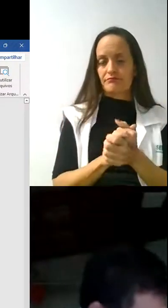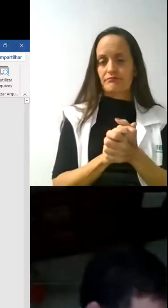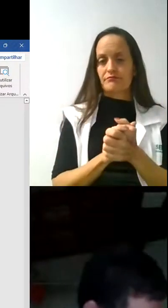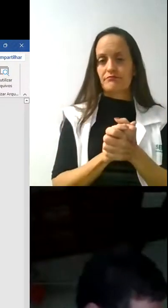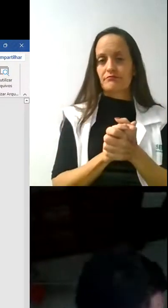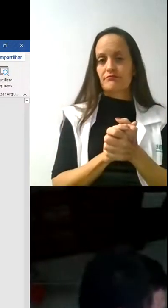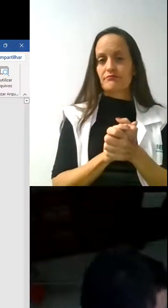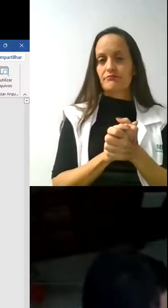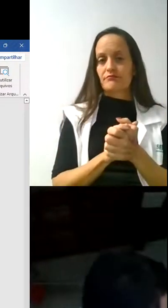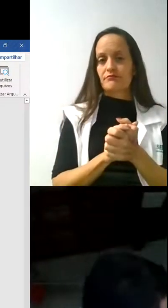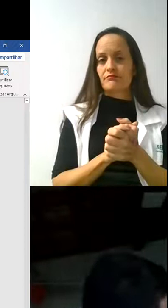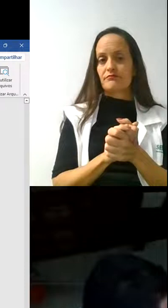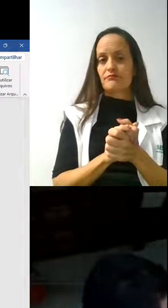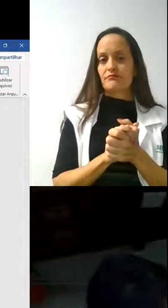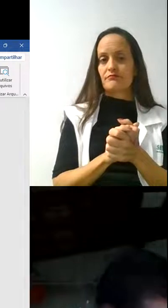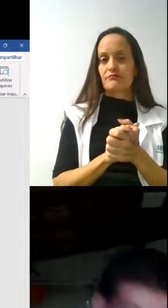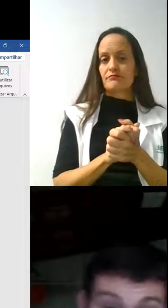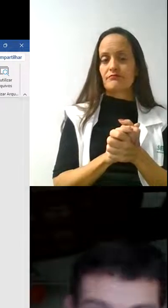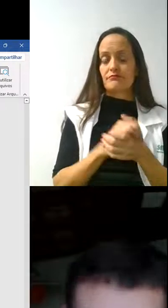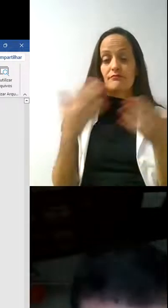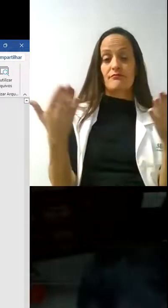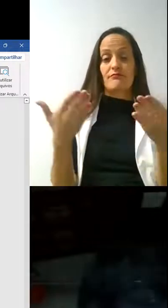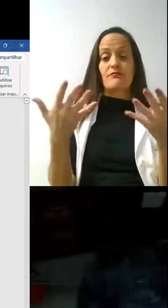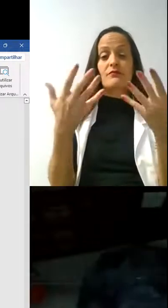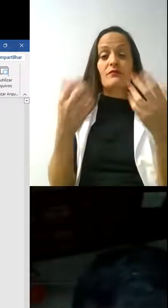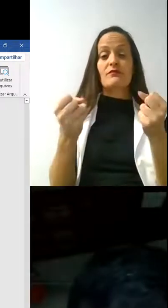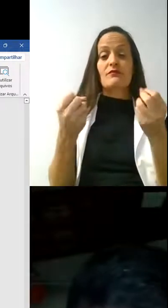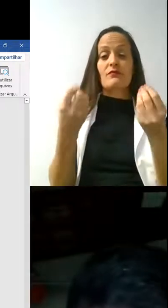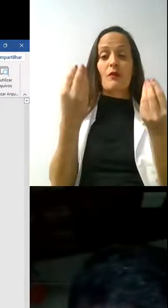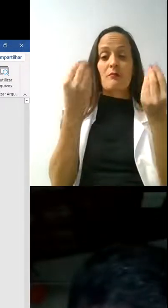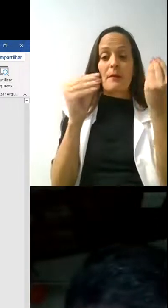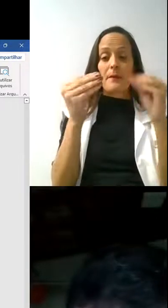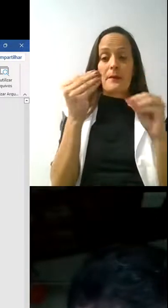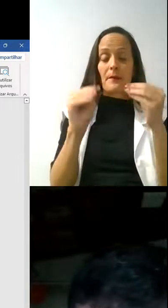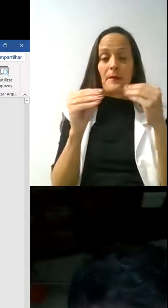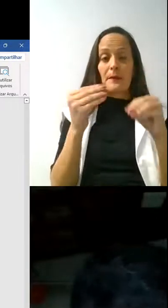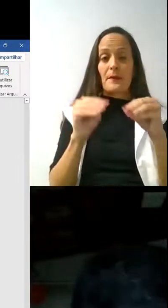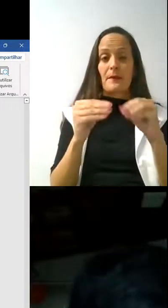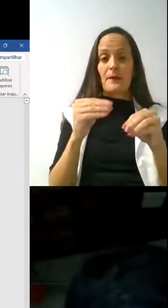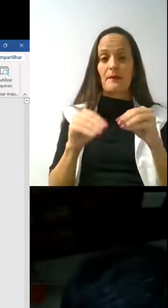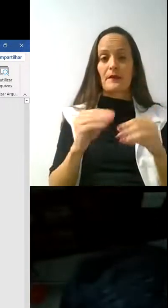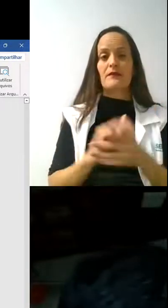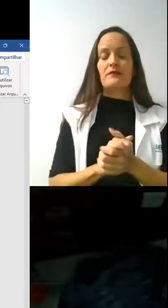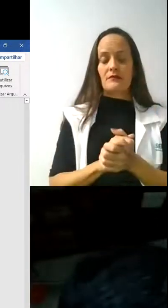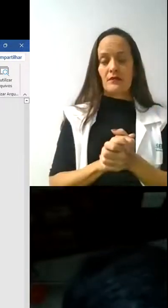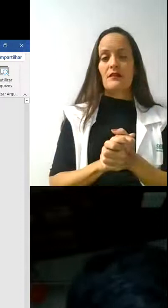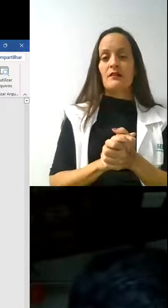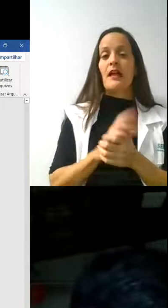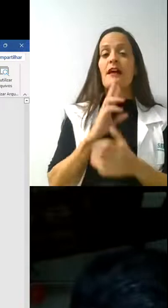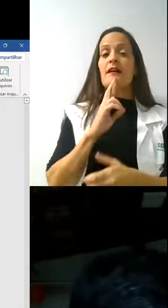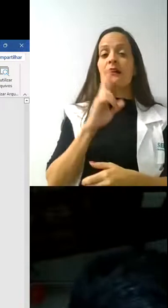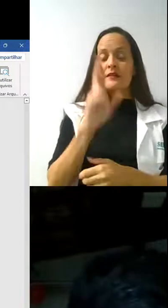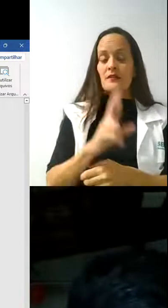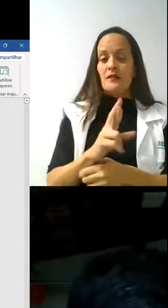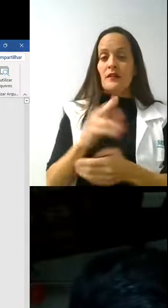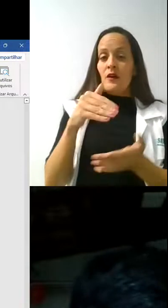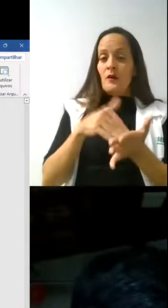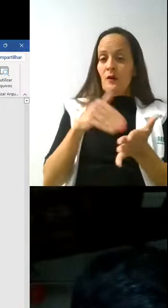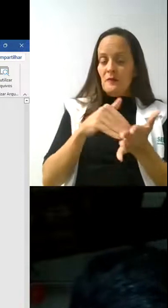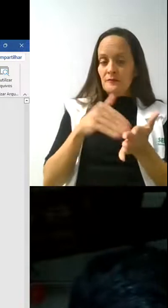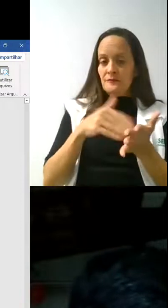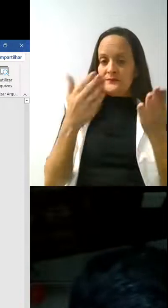agora a gente vai fazer a atividade aqui, ó. Agora a gente vai preencher a tabela de acordo com o quê? Com essa situação aqui, ó. Então, a primeira